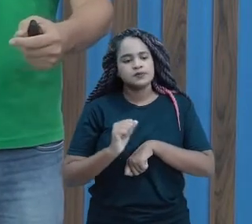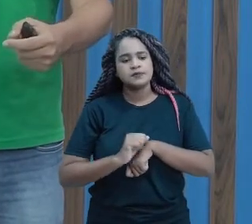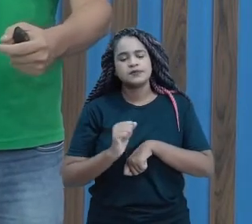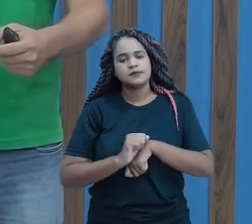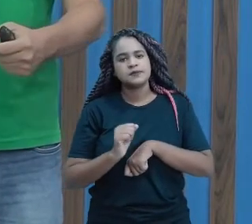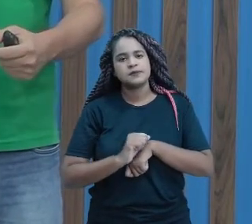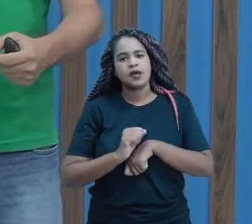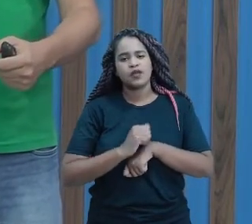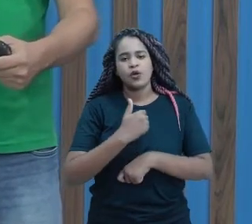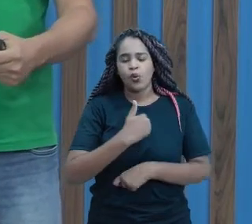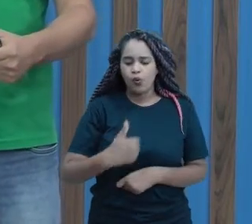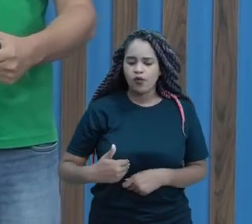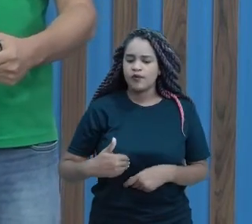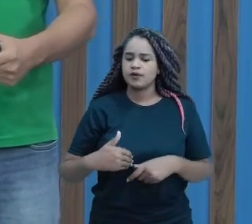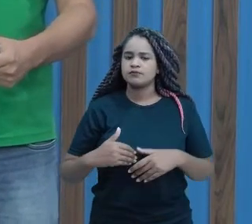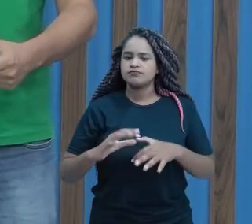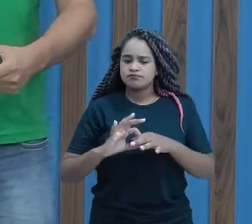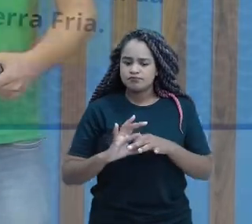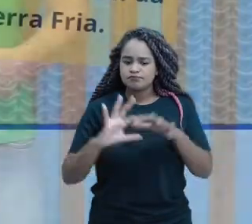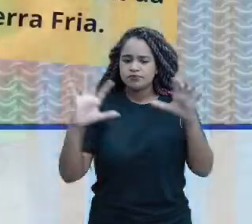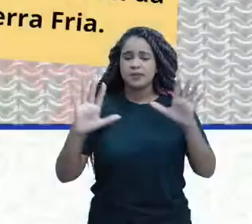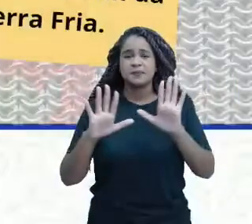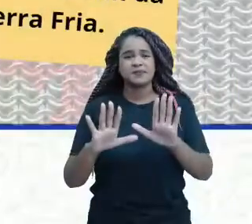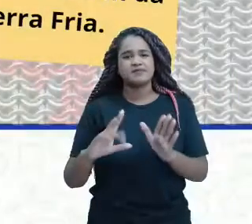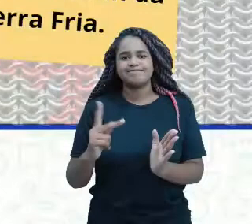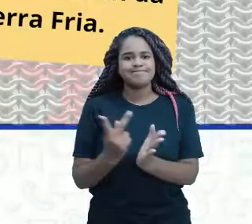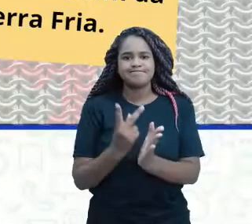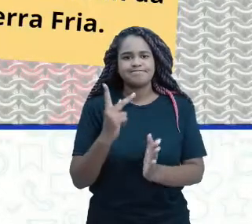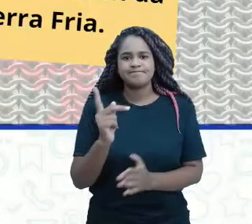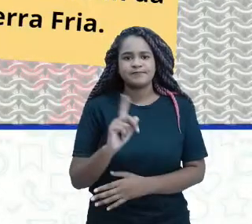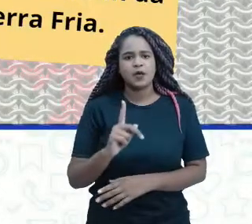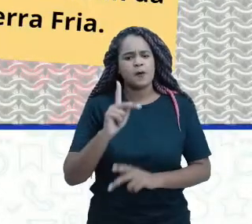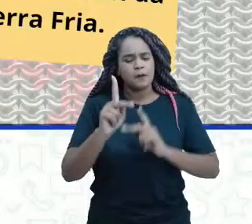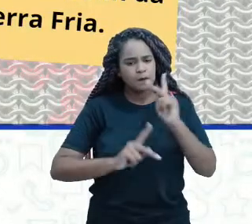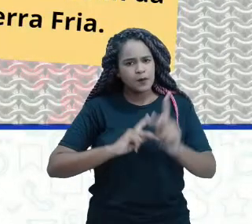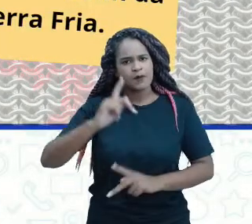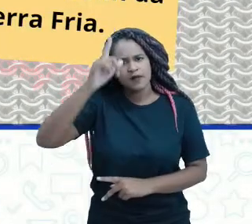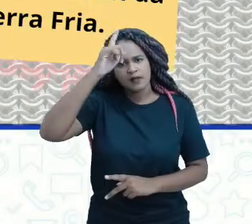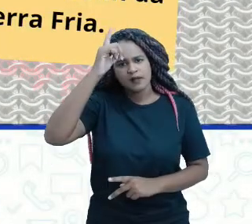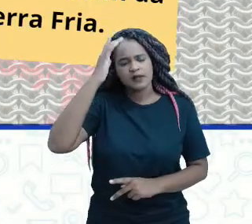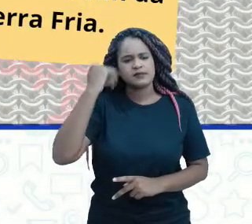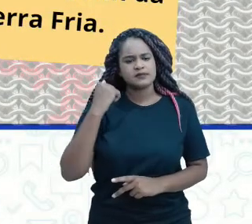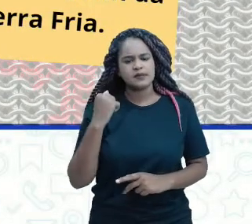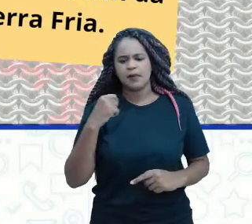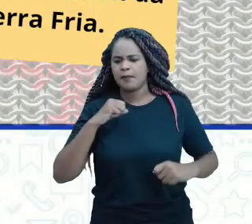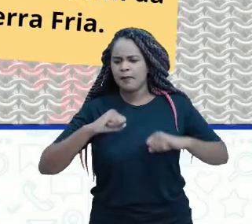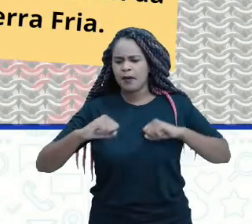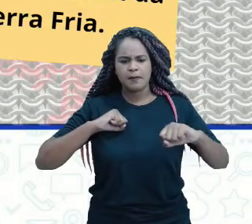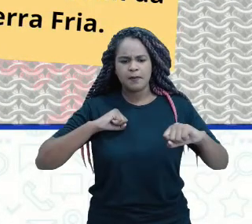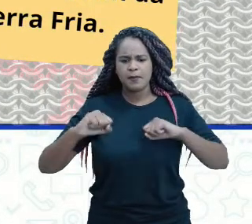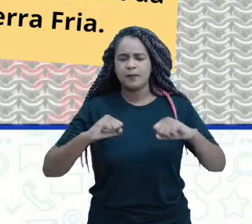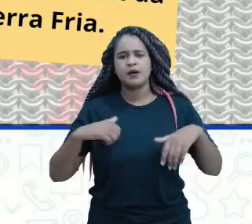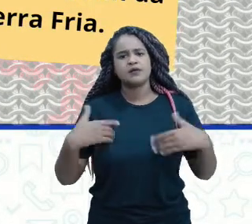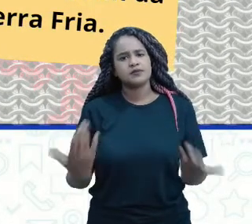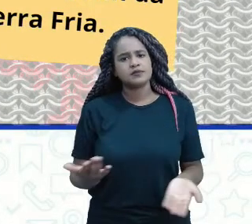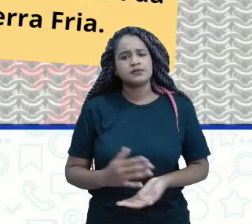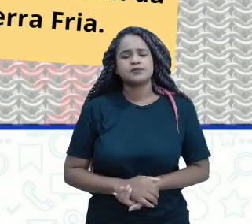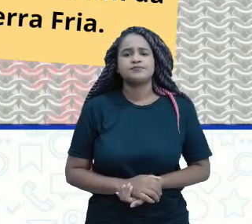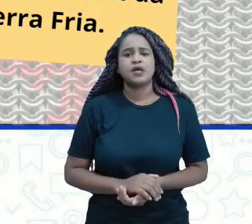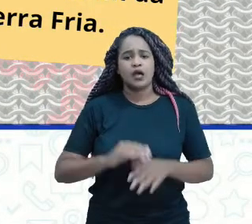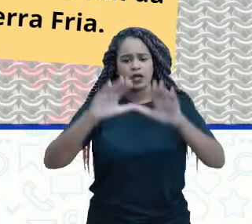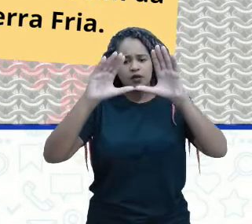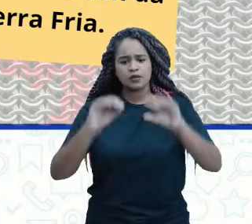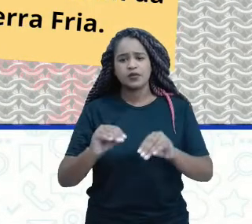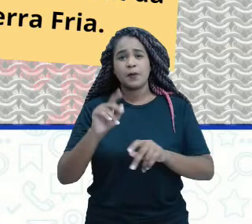parte do Estado, mas como isso não aconteceu, né, e o povo alemão sabia que isso estava sendo em debate, simplesmente numa noite o